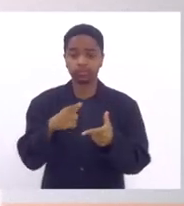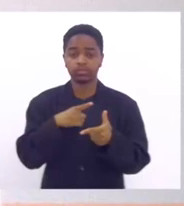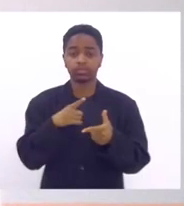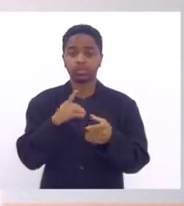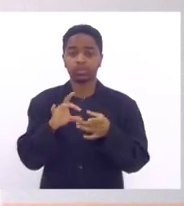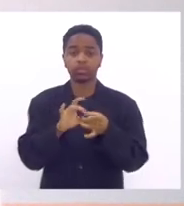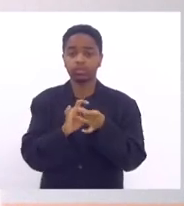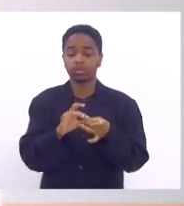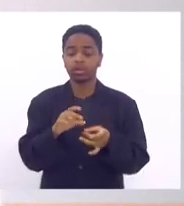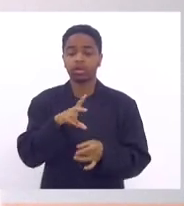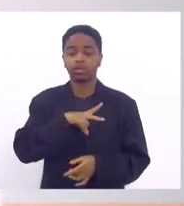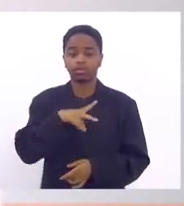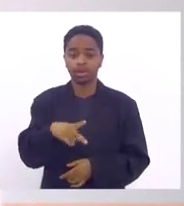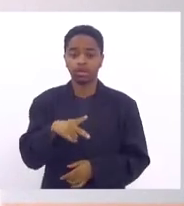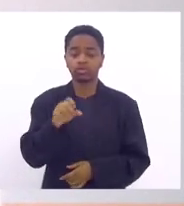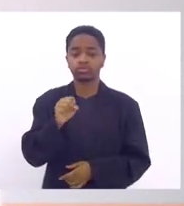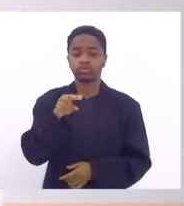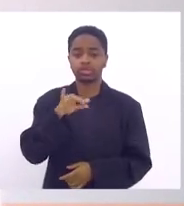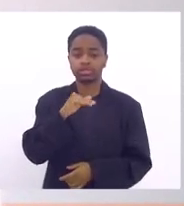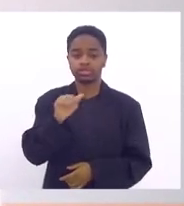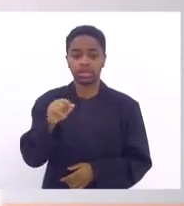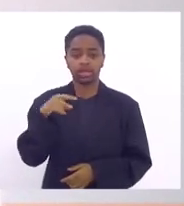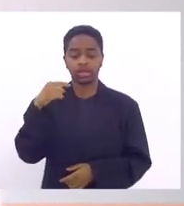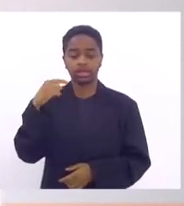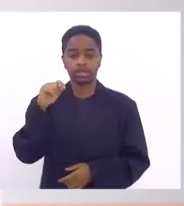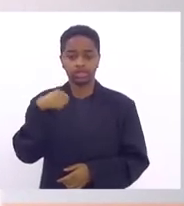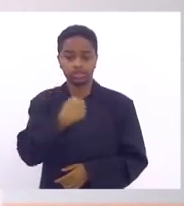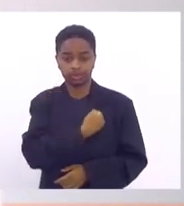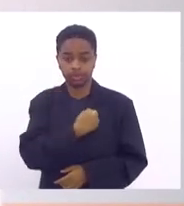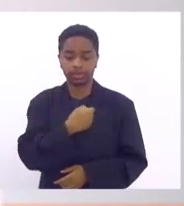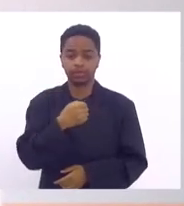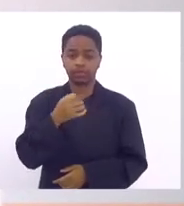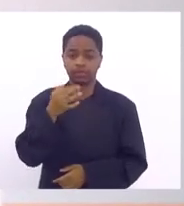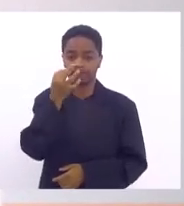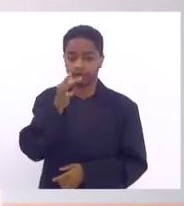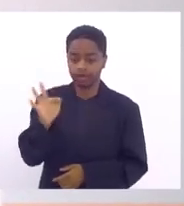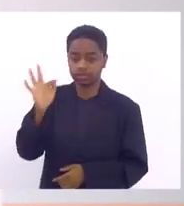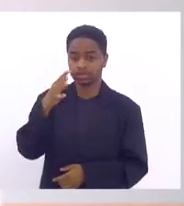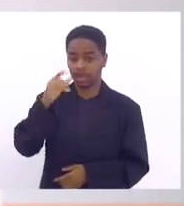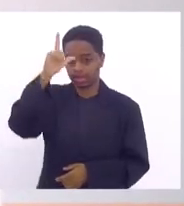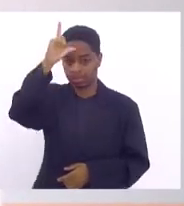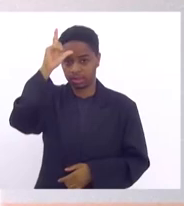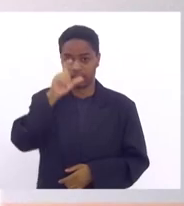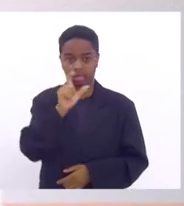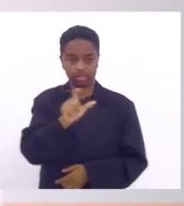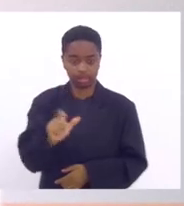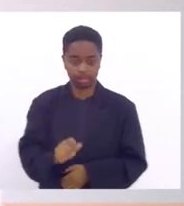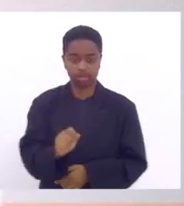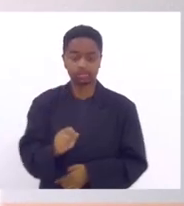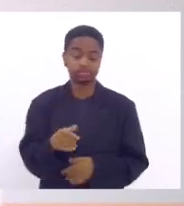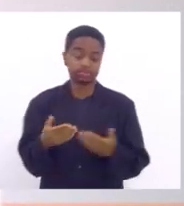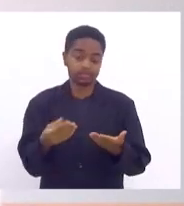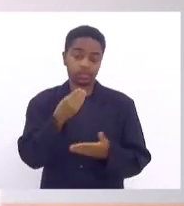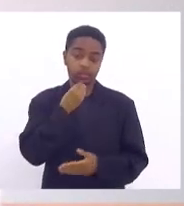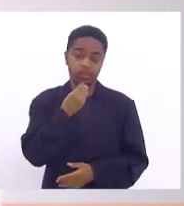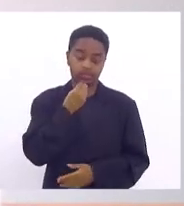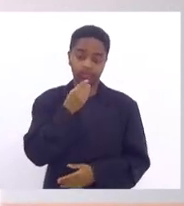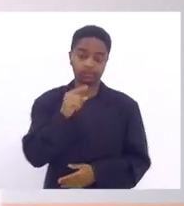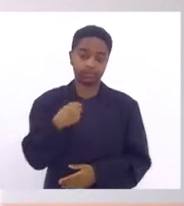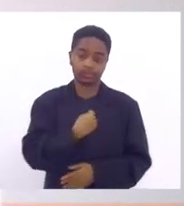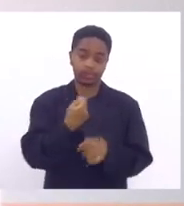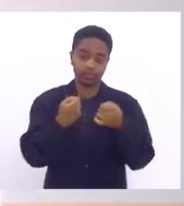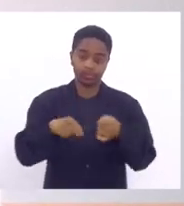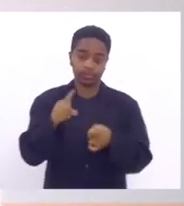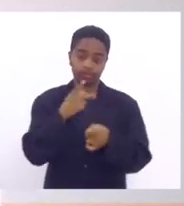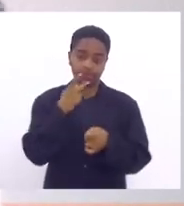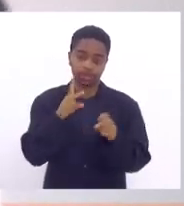dá com o Portugal dá com a Espanha dá com a França dá com a Alemanha dá com a Itália e evidentemente sem precisar falar